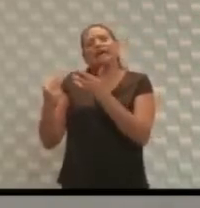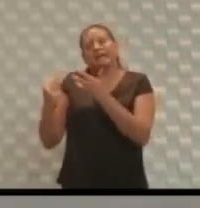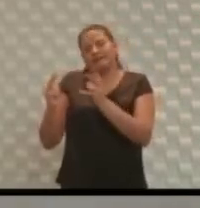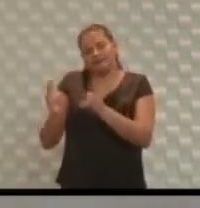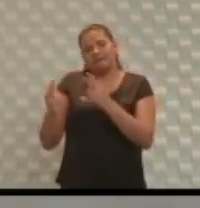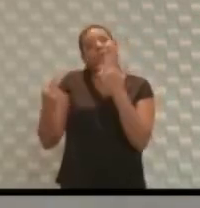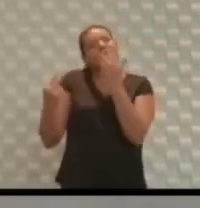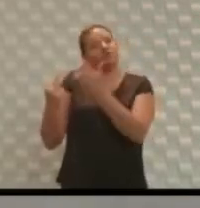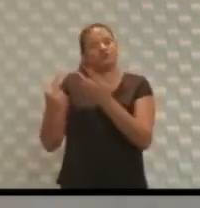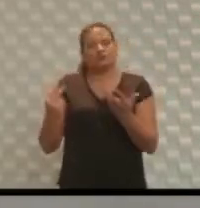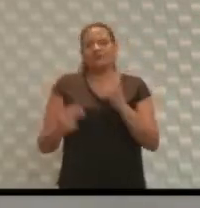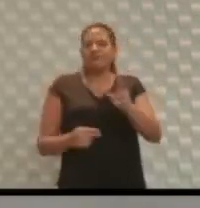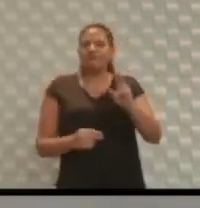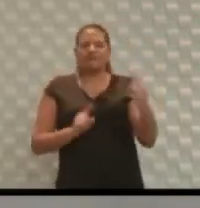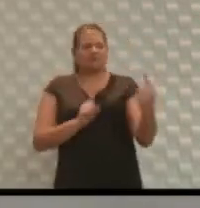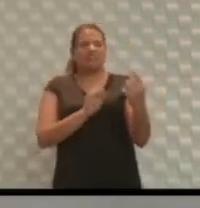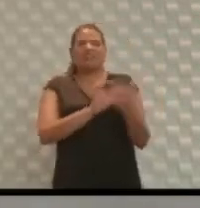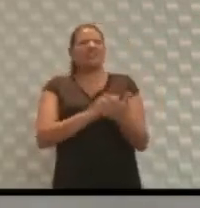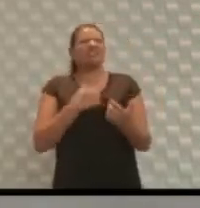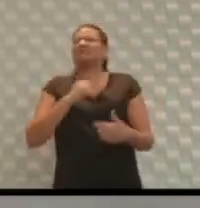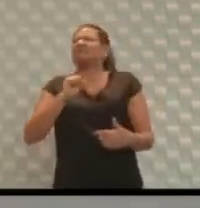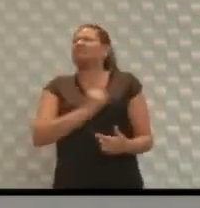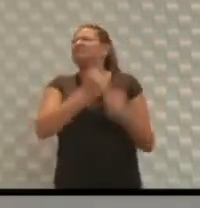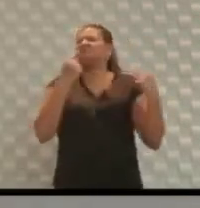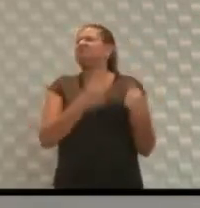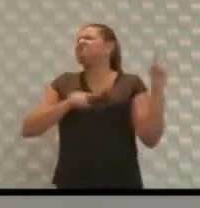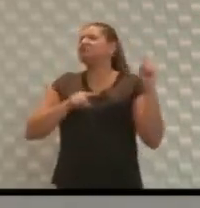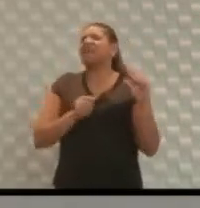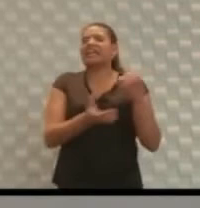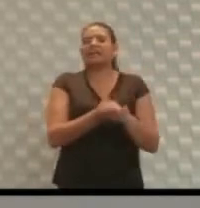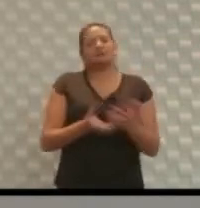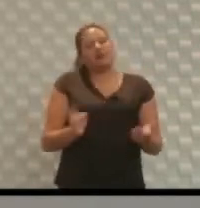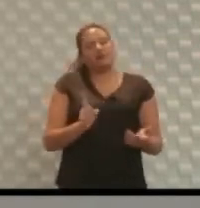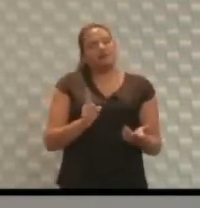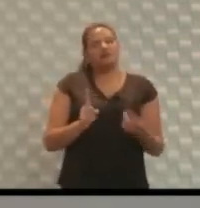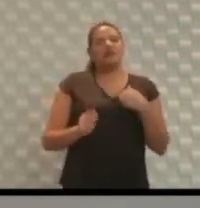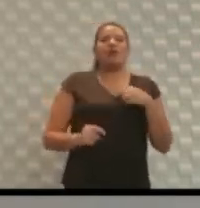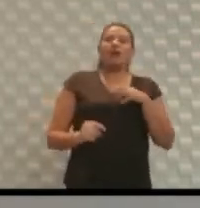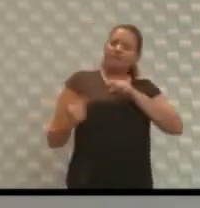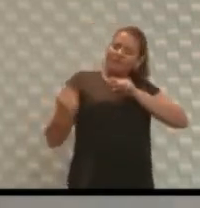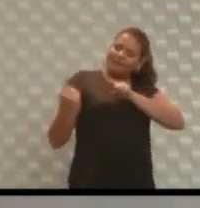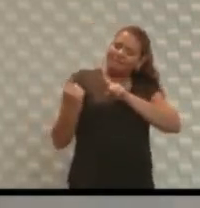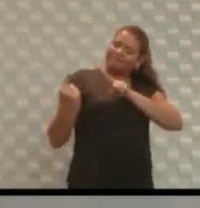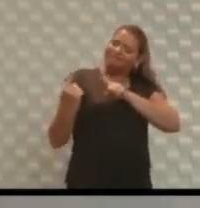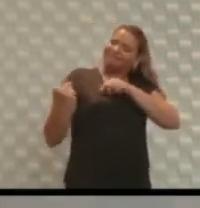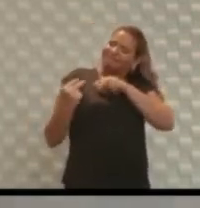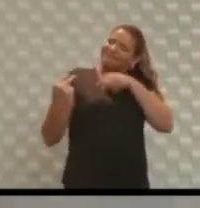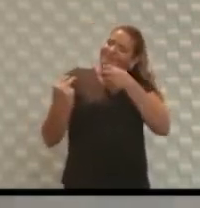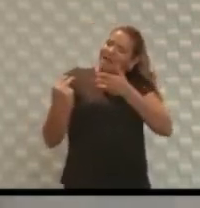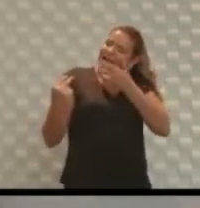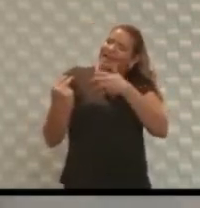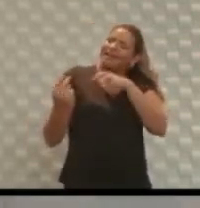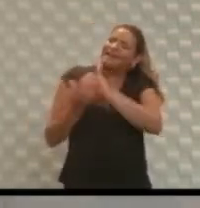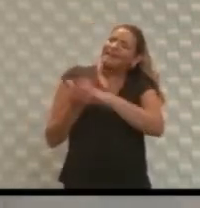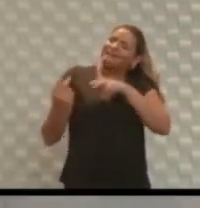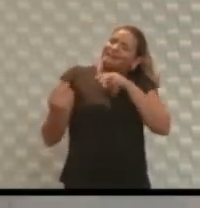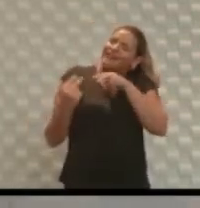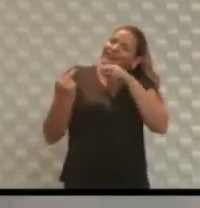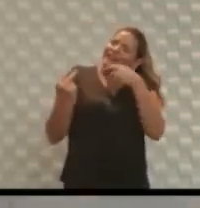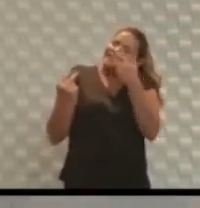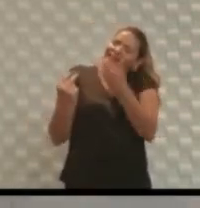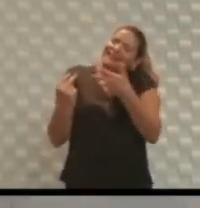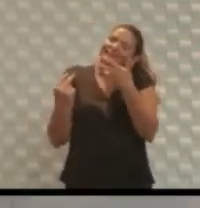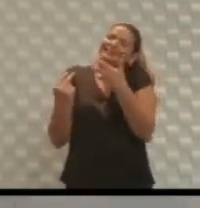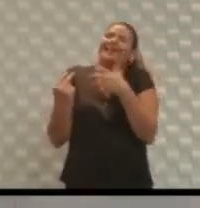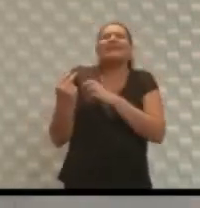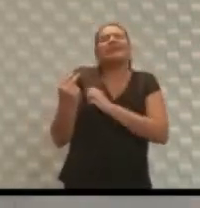vê mais defeitos do que qualidades. E depois, ao longo do tempo, a gente vai perdendo aquele olhar. A gente não, eu não